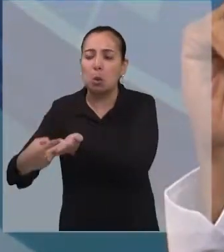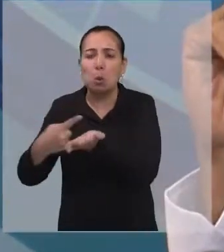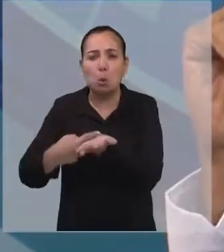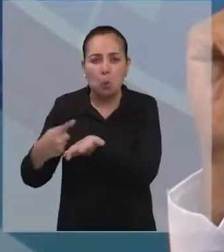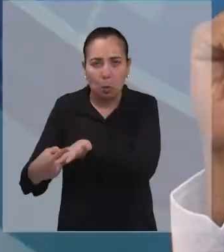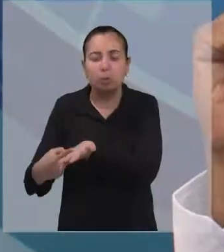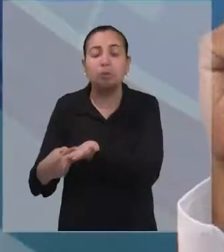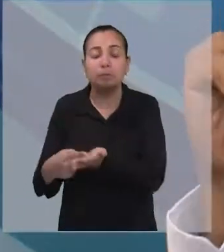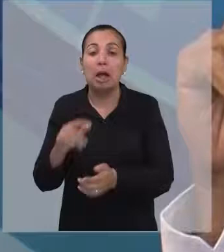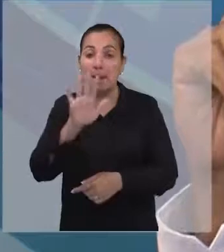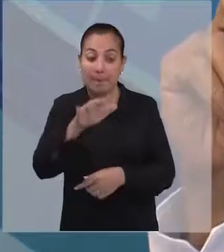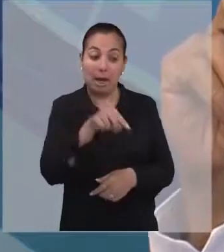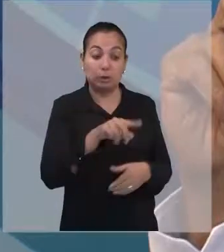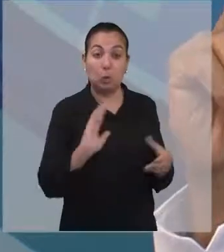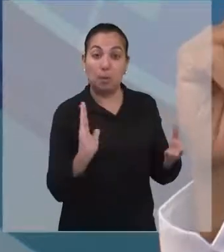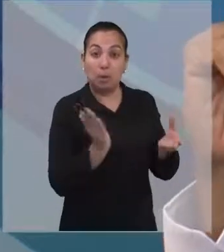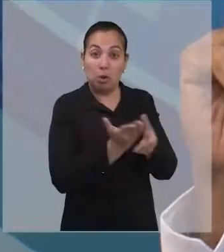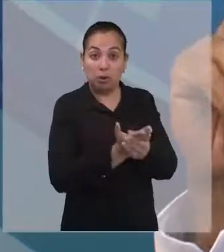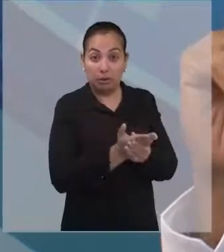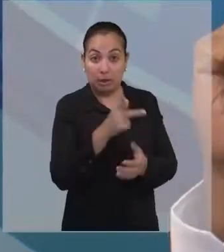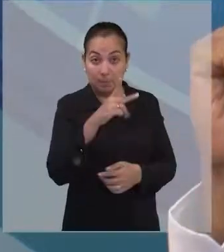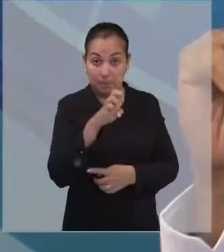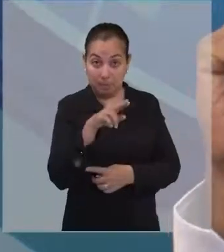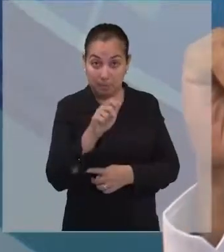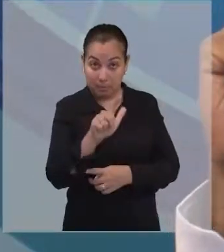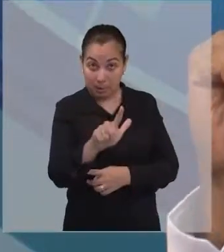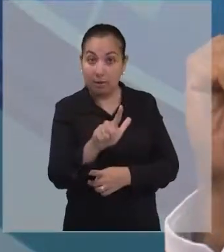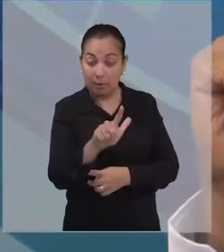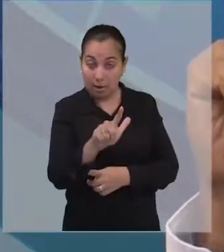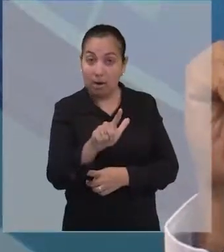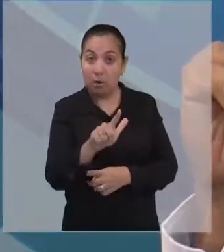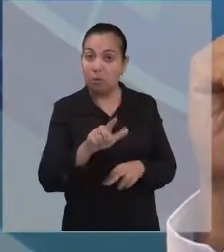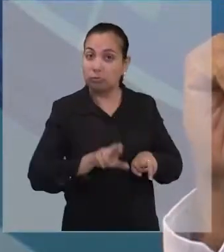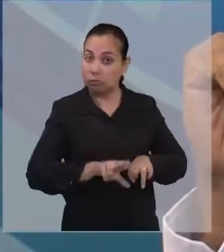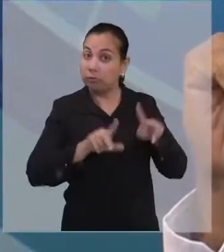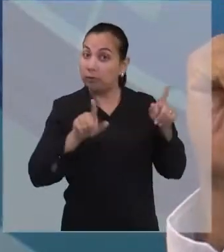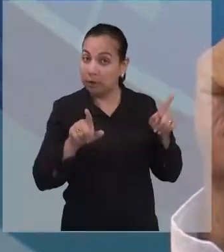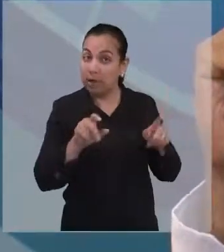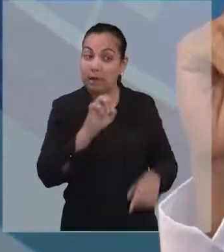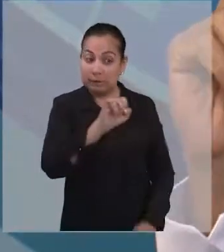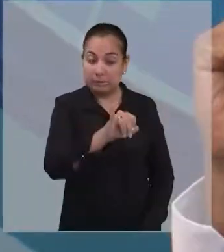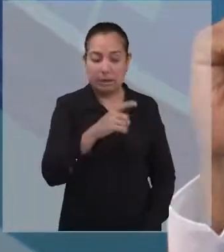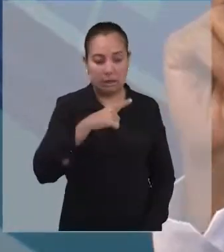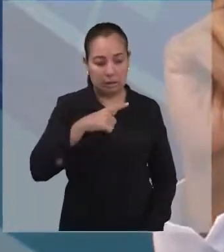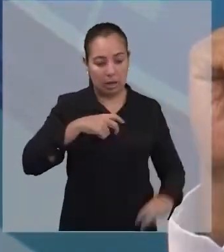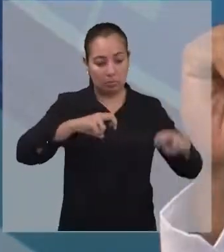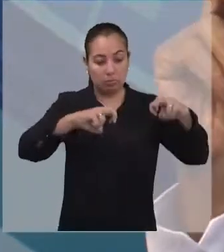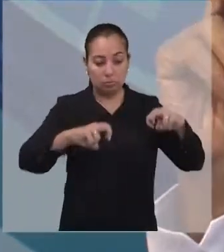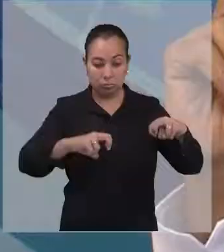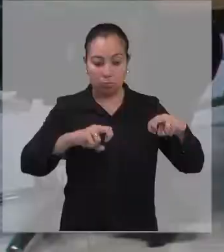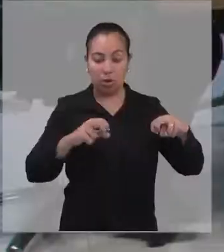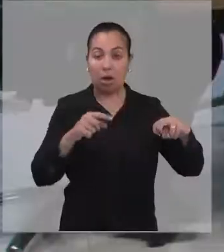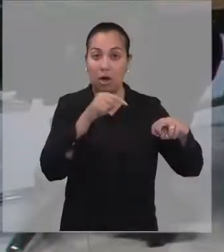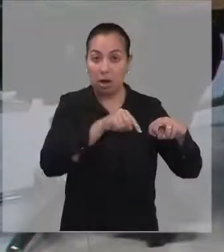partes. No processo judicial, sobretudo de natureza penal, ainda que as